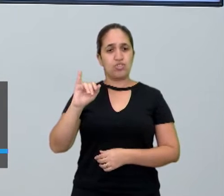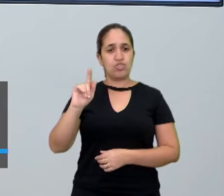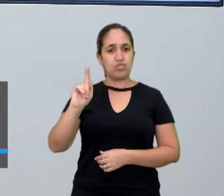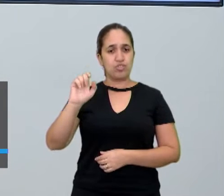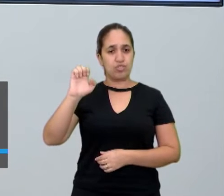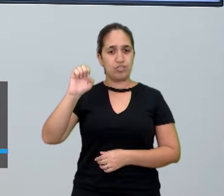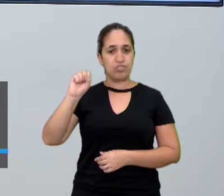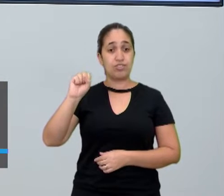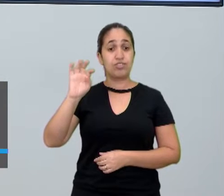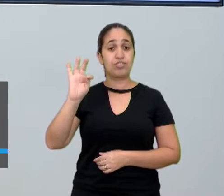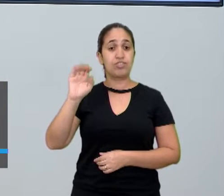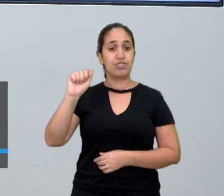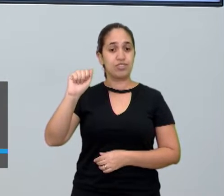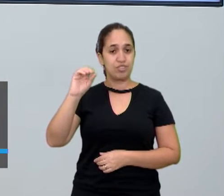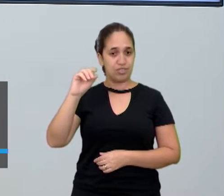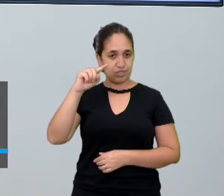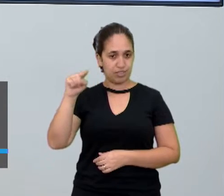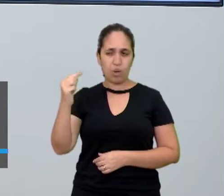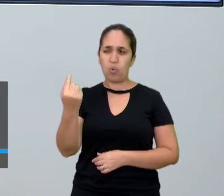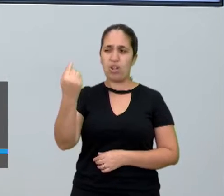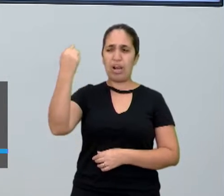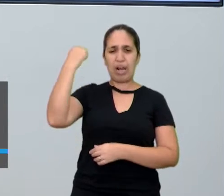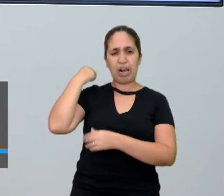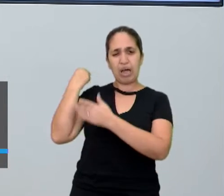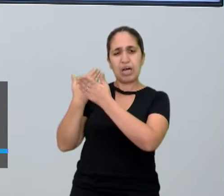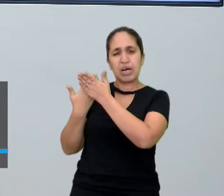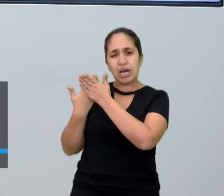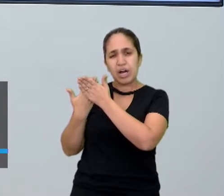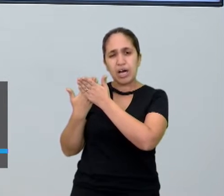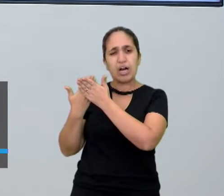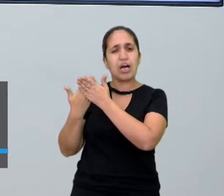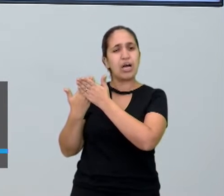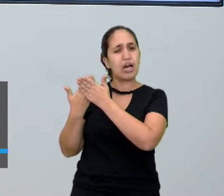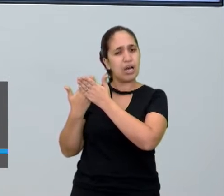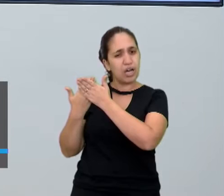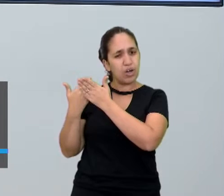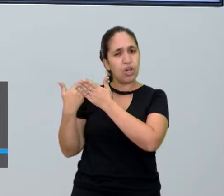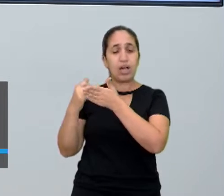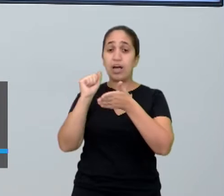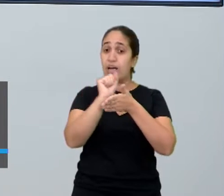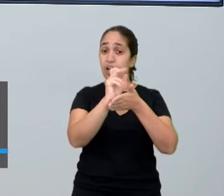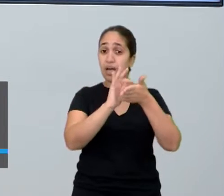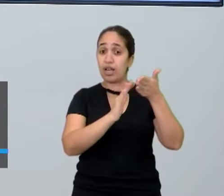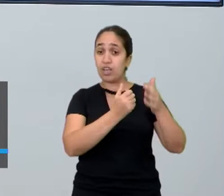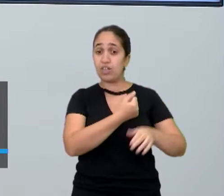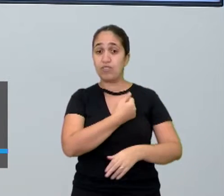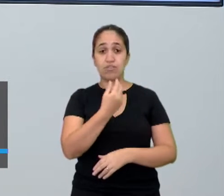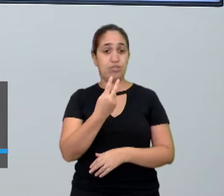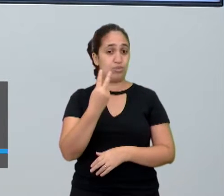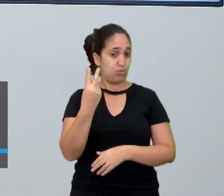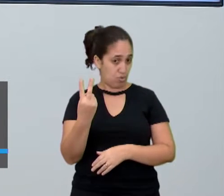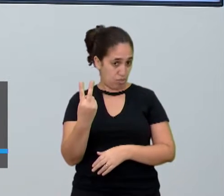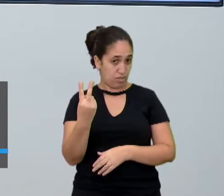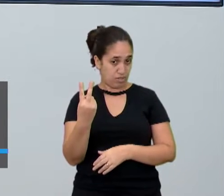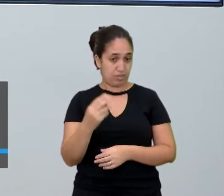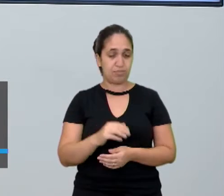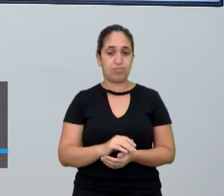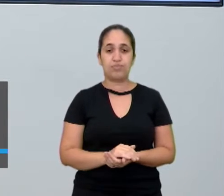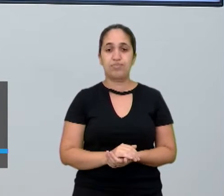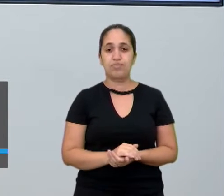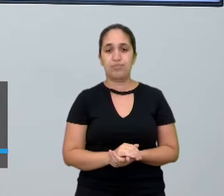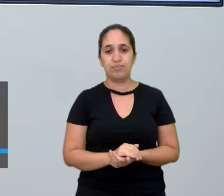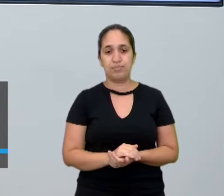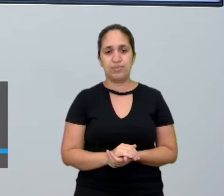nossas primeiras aulas, dentro, então, da nossa atividade 2. Então, foram uma aí, das